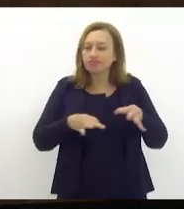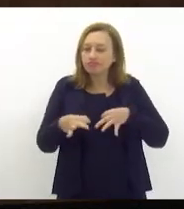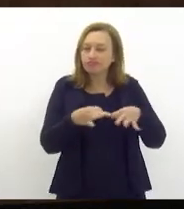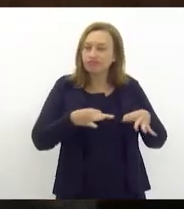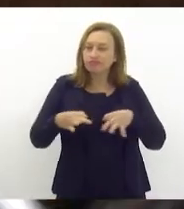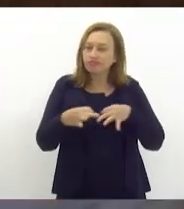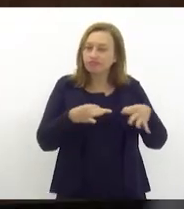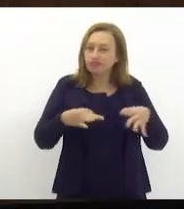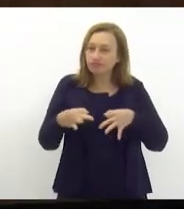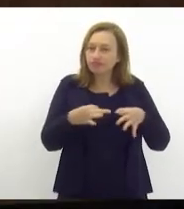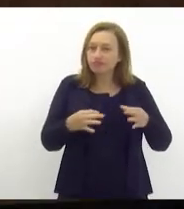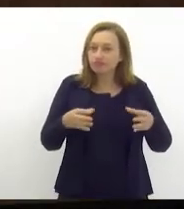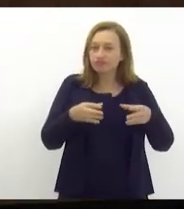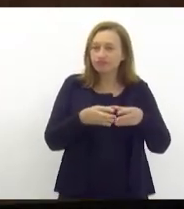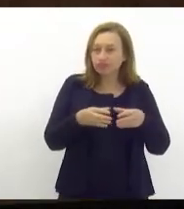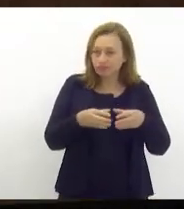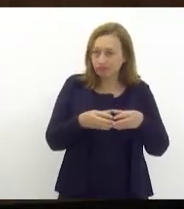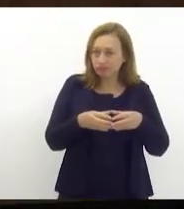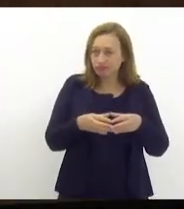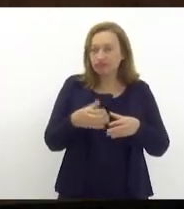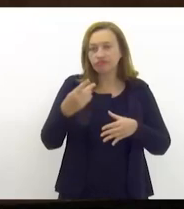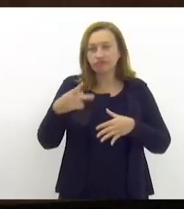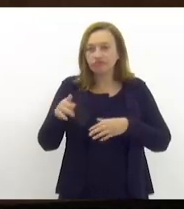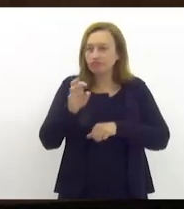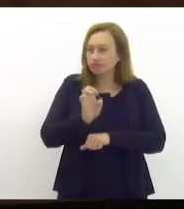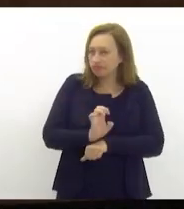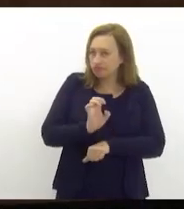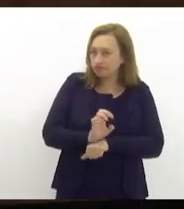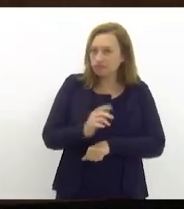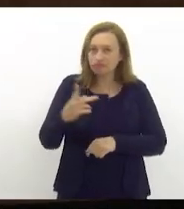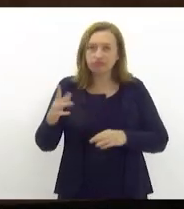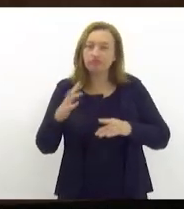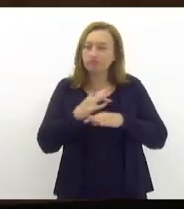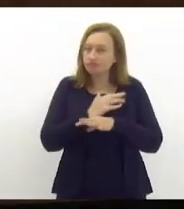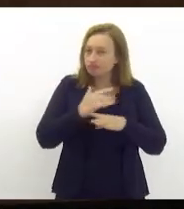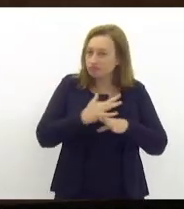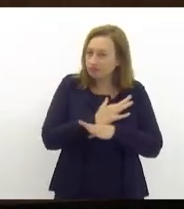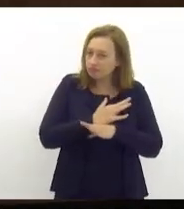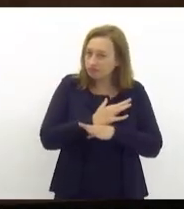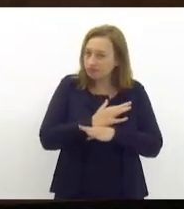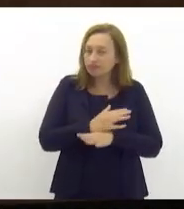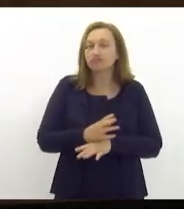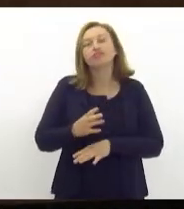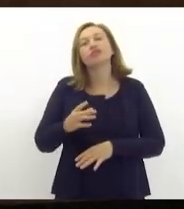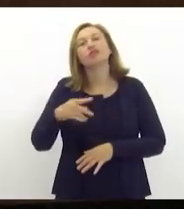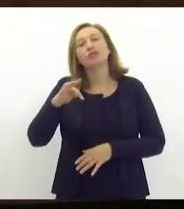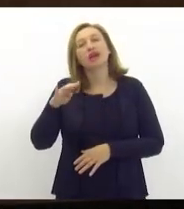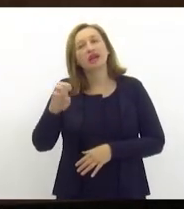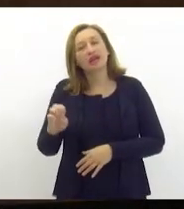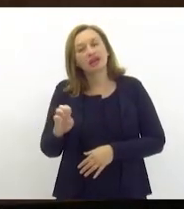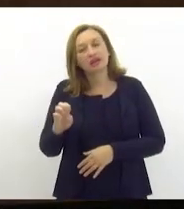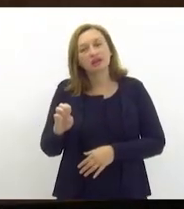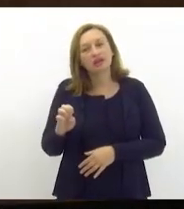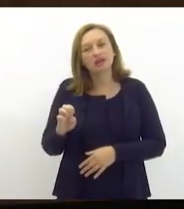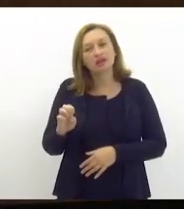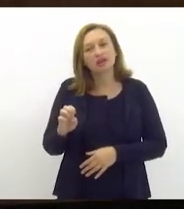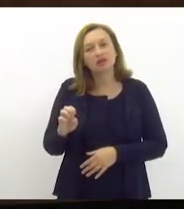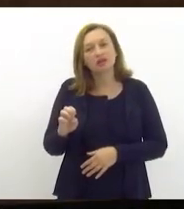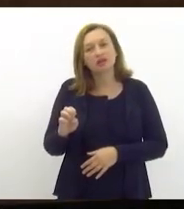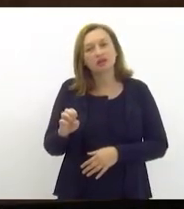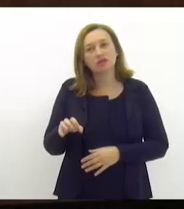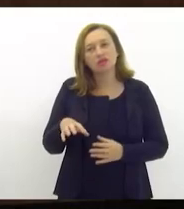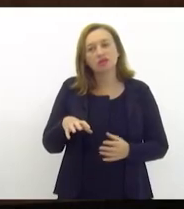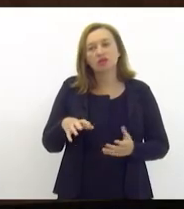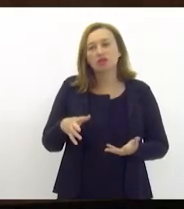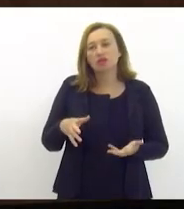de coletivos populares no seu estado, na sua cidade. A Margarete Menezes, que revolucionou